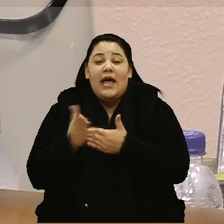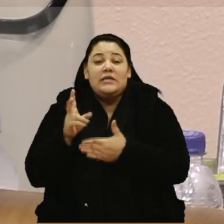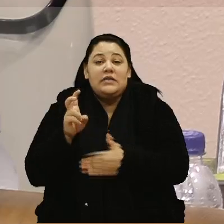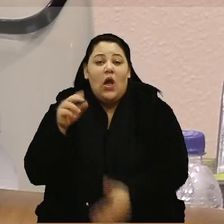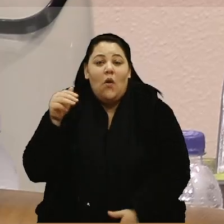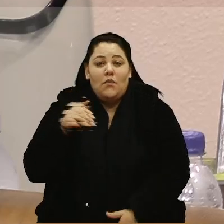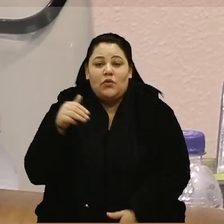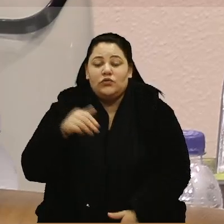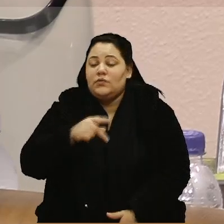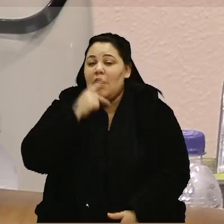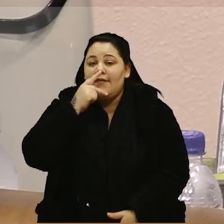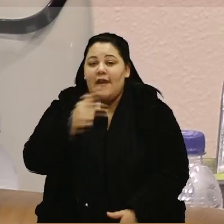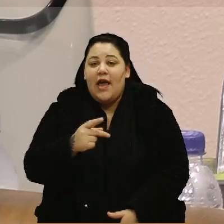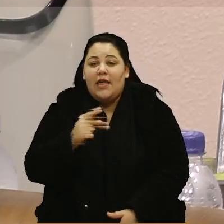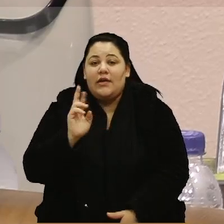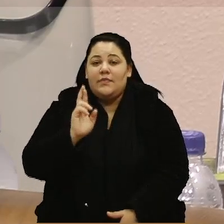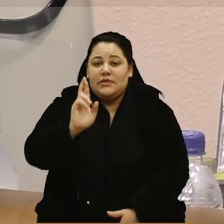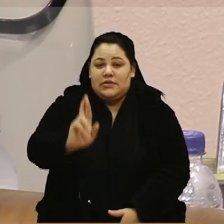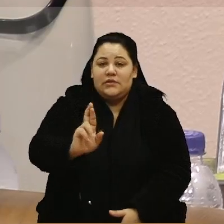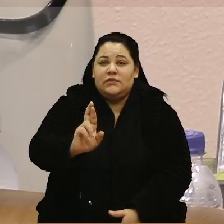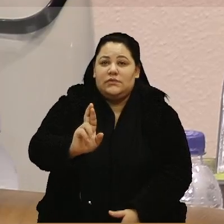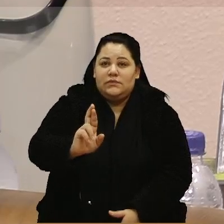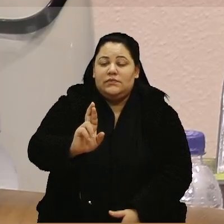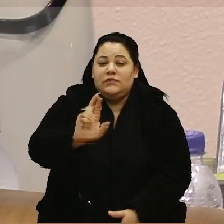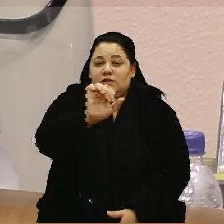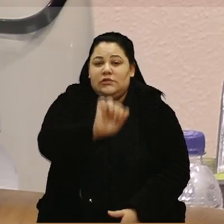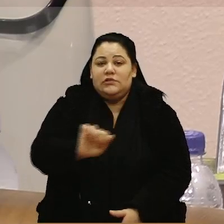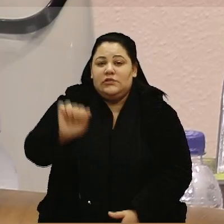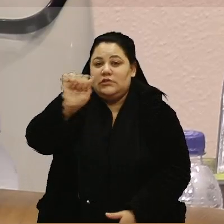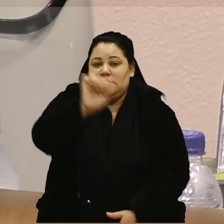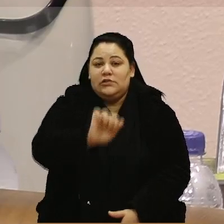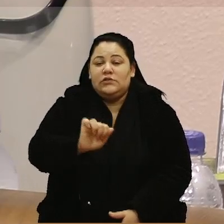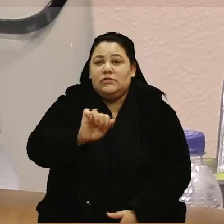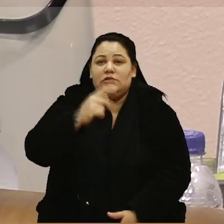minutos para a manifestação de representante da Associação de Vereadores do bairro Santa